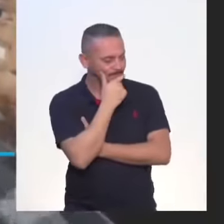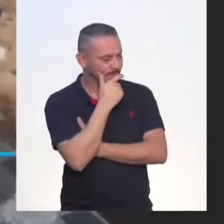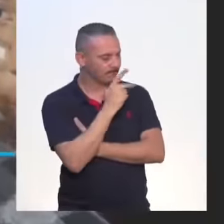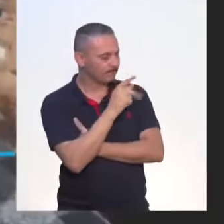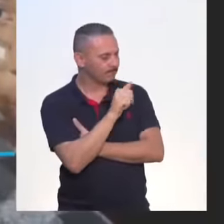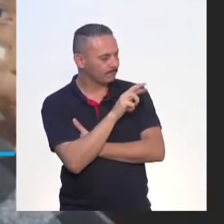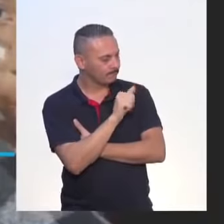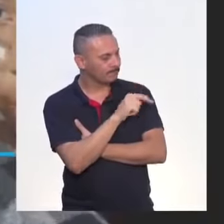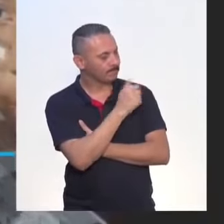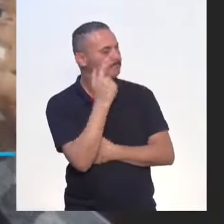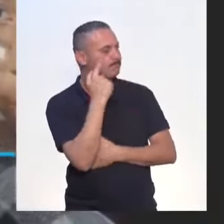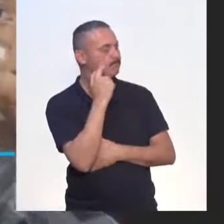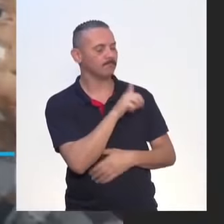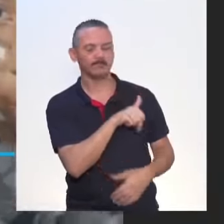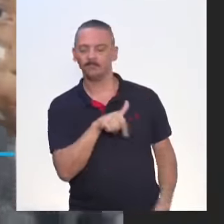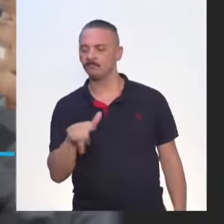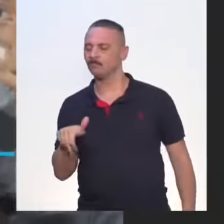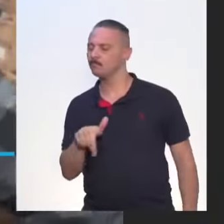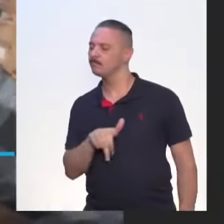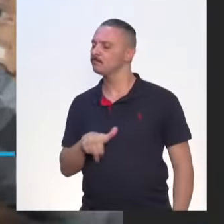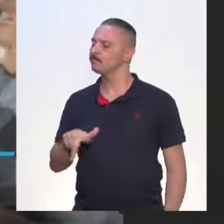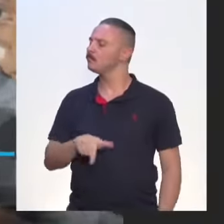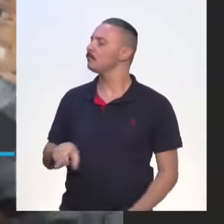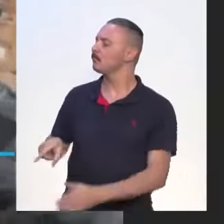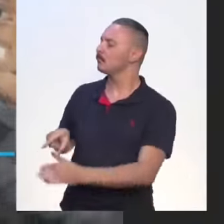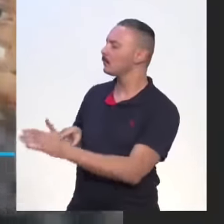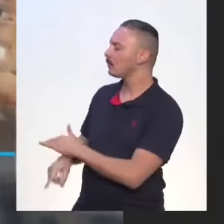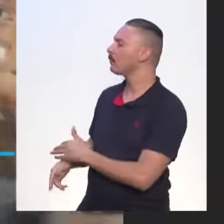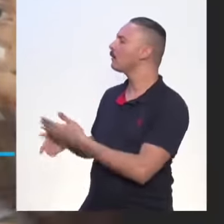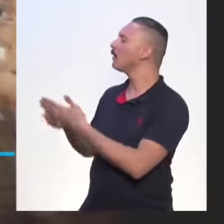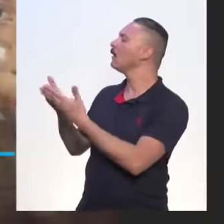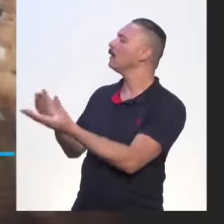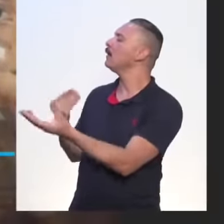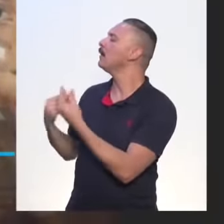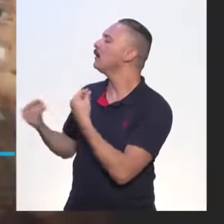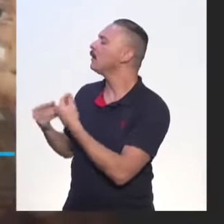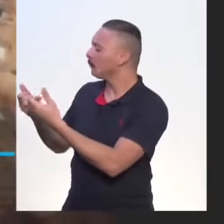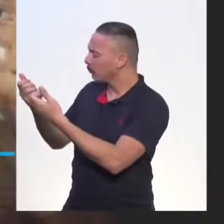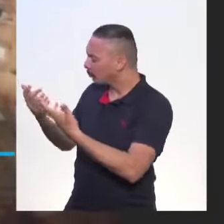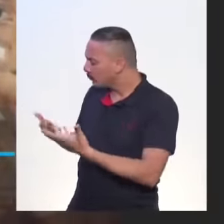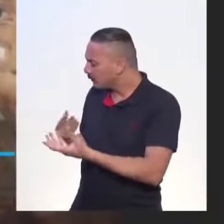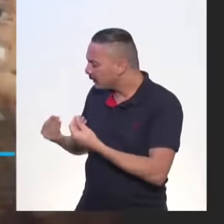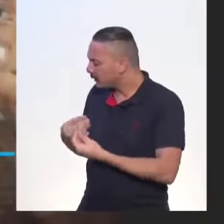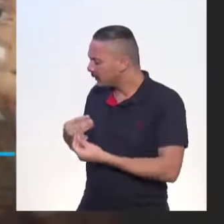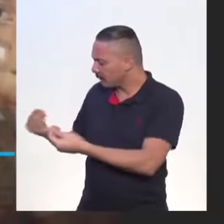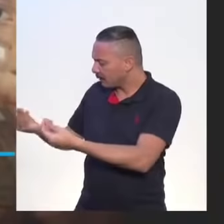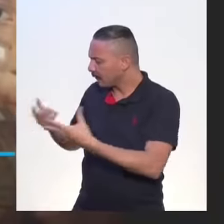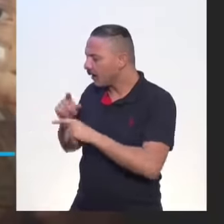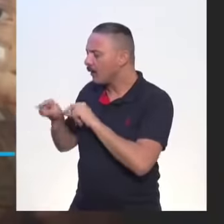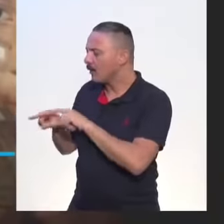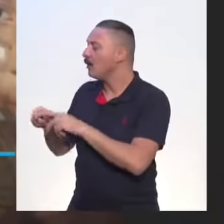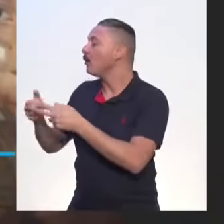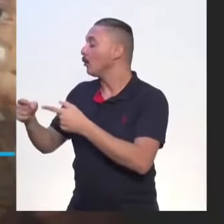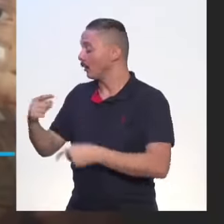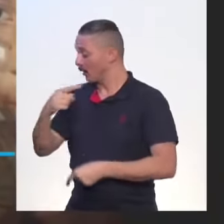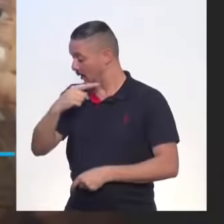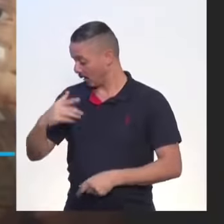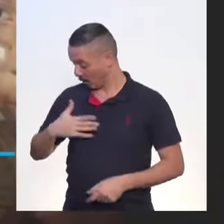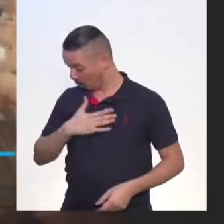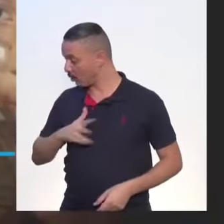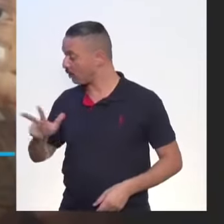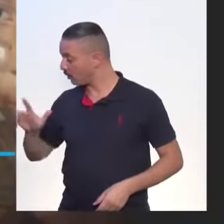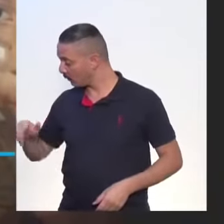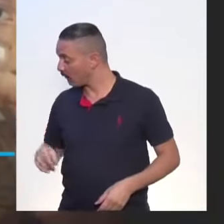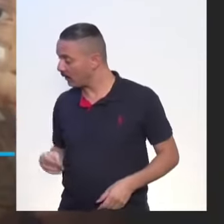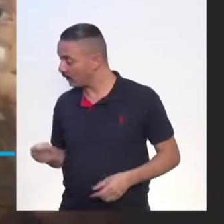voltou para a aldeia, perguntou, né, falou lá com o pessoal dele, disse, o pessoal dele, ah, vamos dar então uma coisa que ela vai gostar, vamos